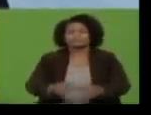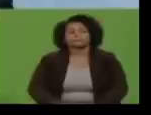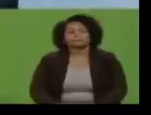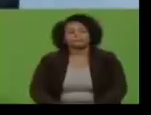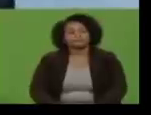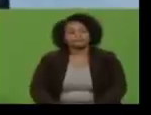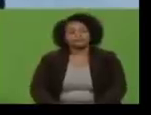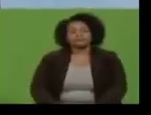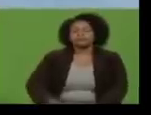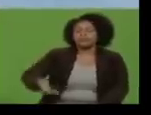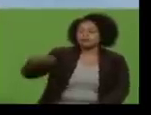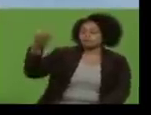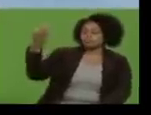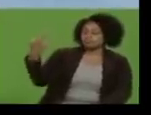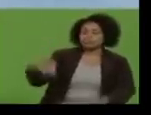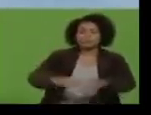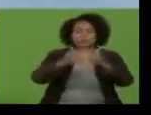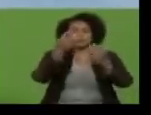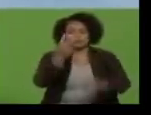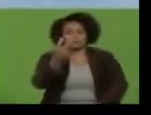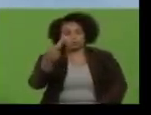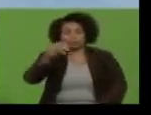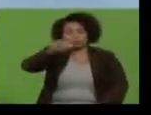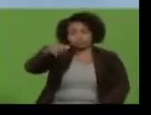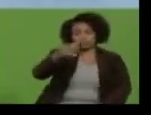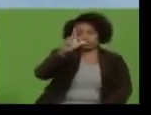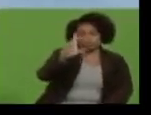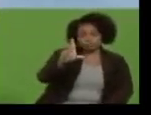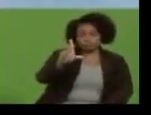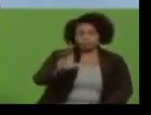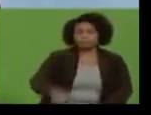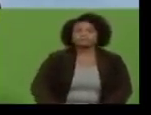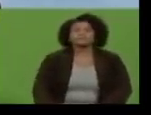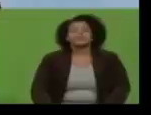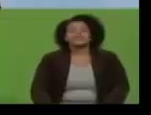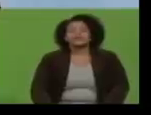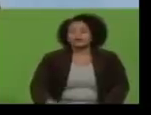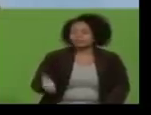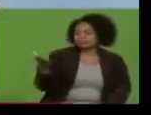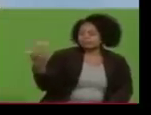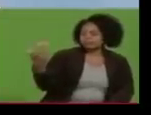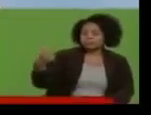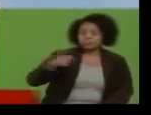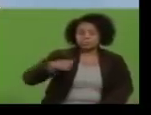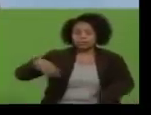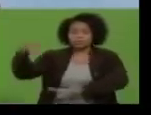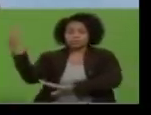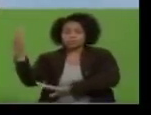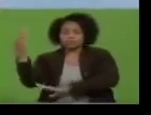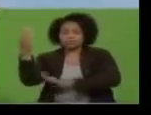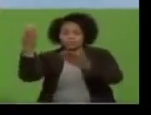No passado dia 29 de julho, por ocasião da nossa última comunicação à nação,